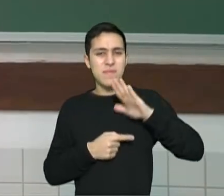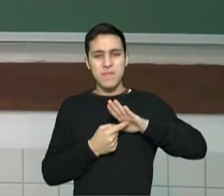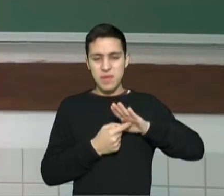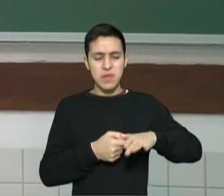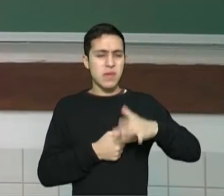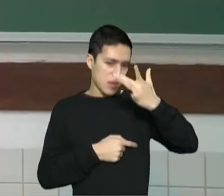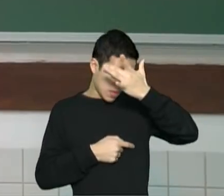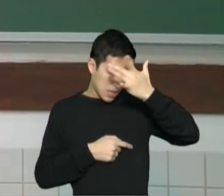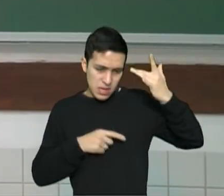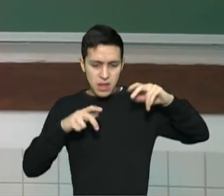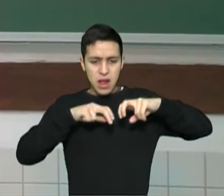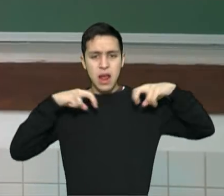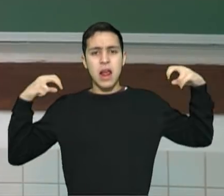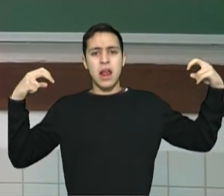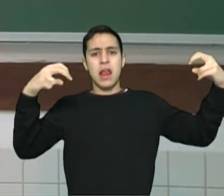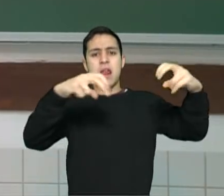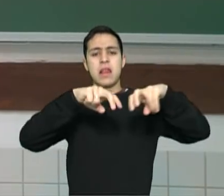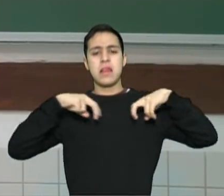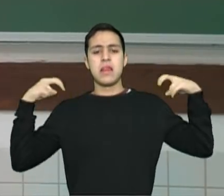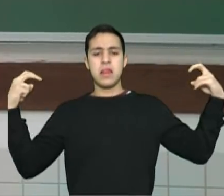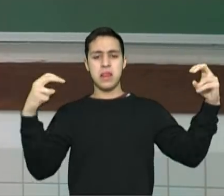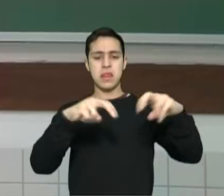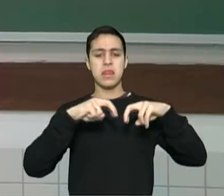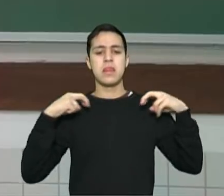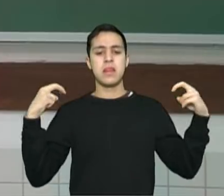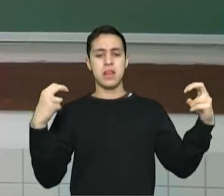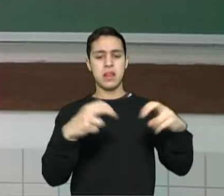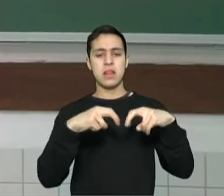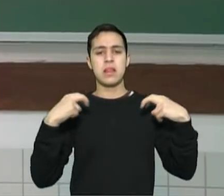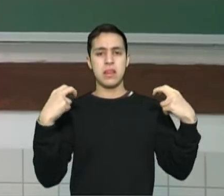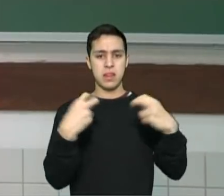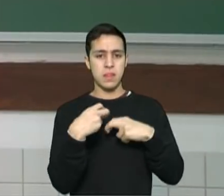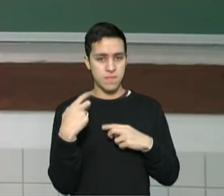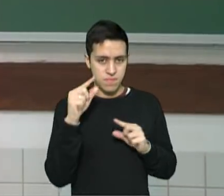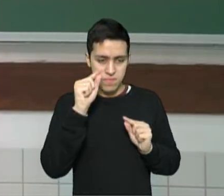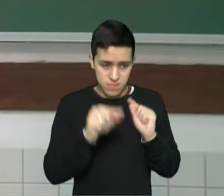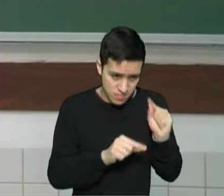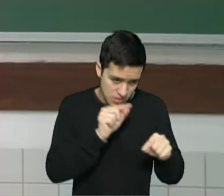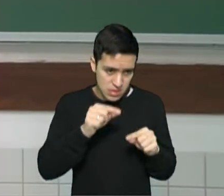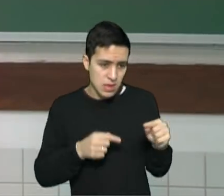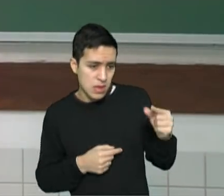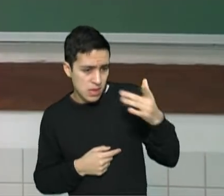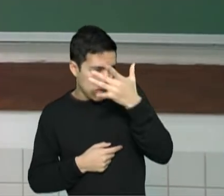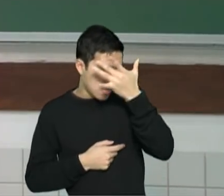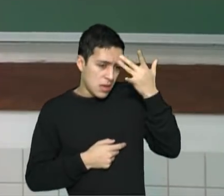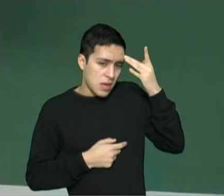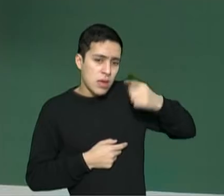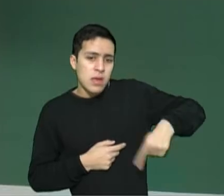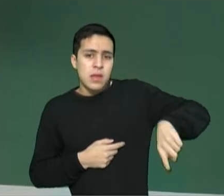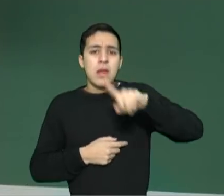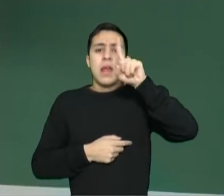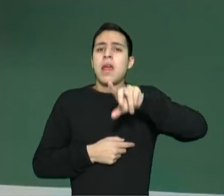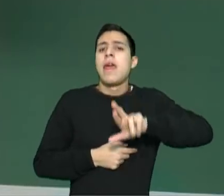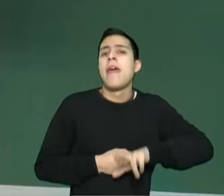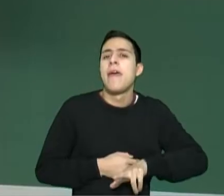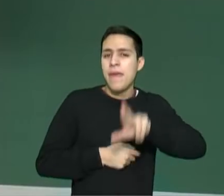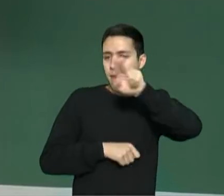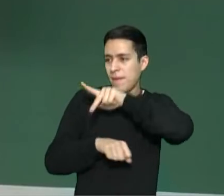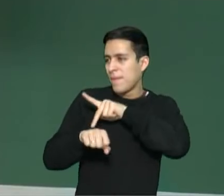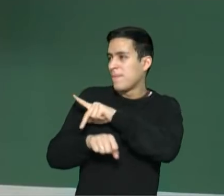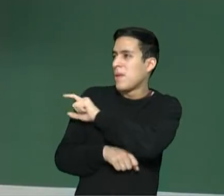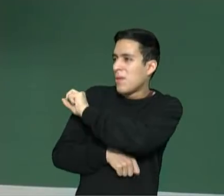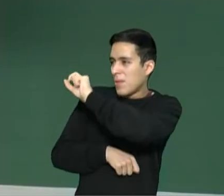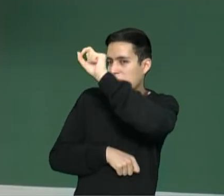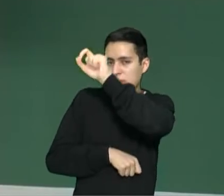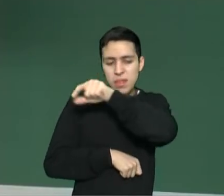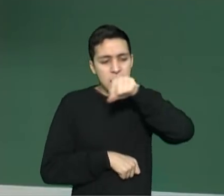todos sentadinhos, é a Assembleia. Nessa Assembleia você tem pessoas que são representantes dos países que estão